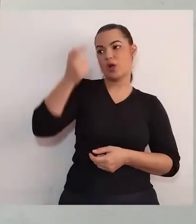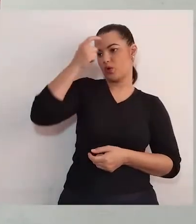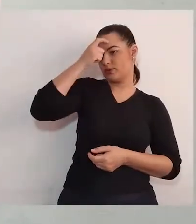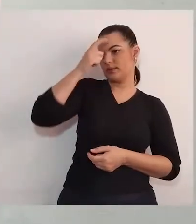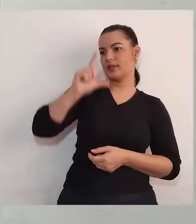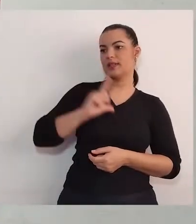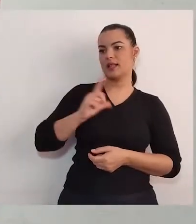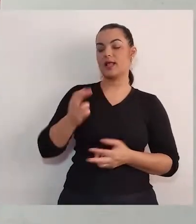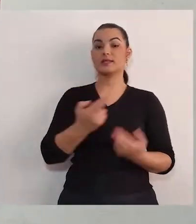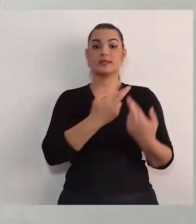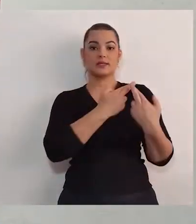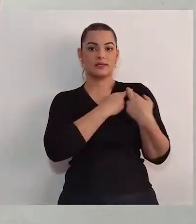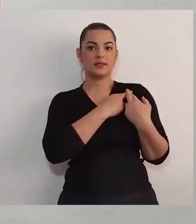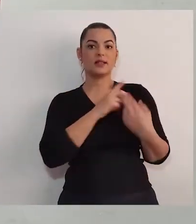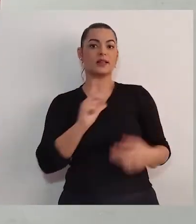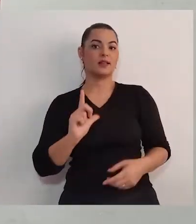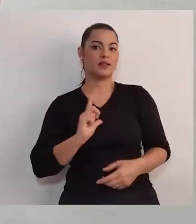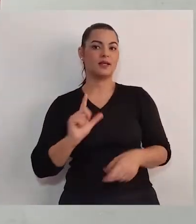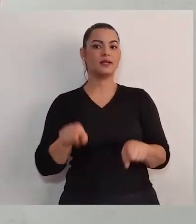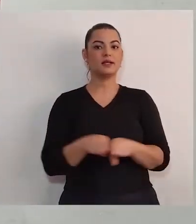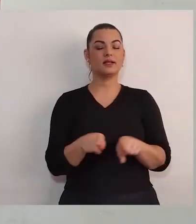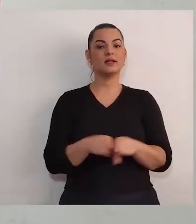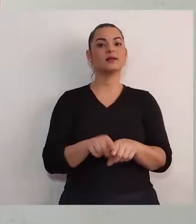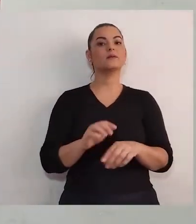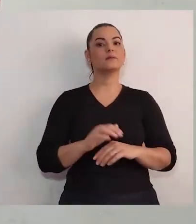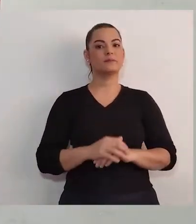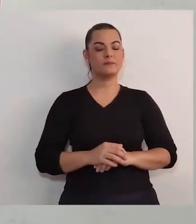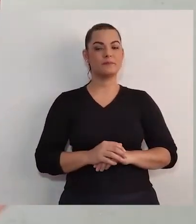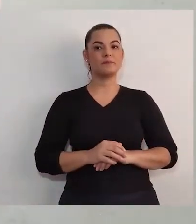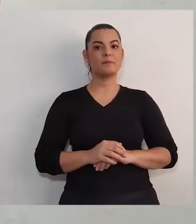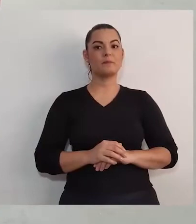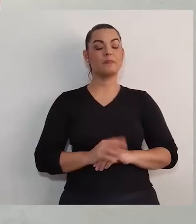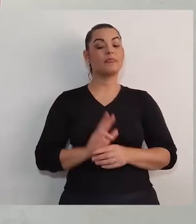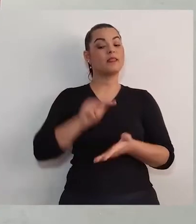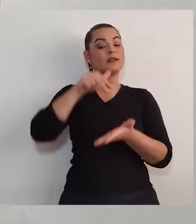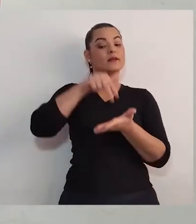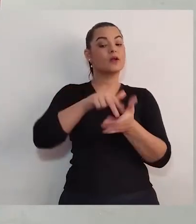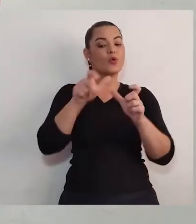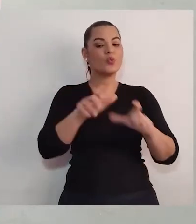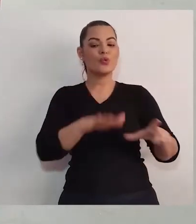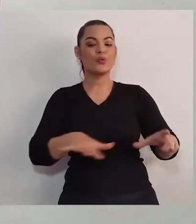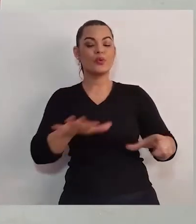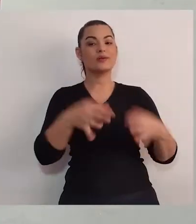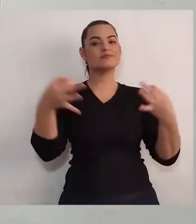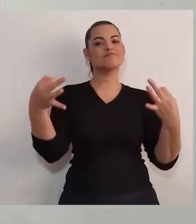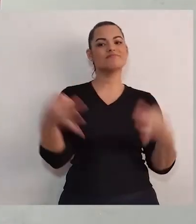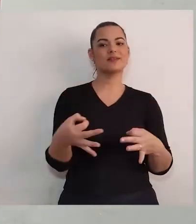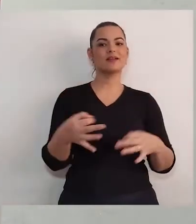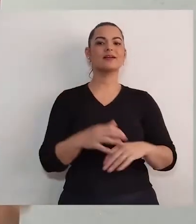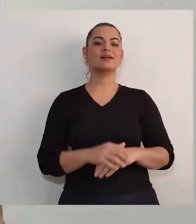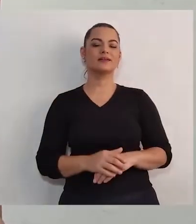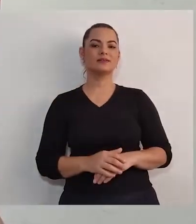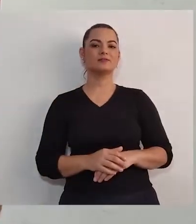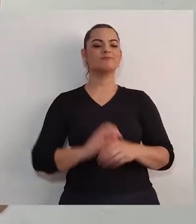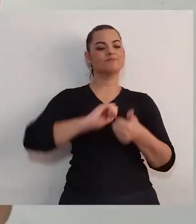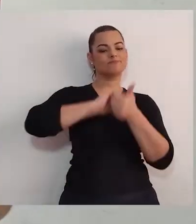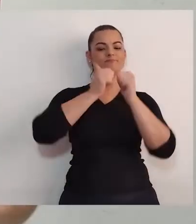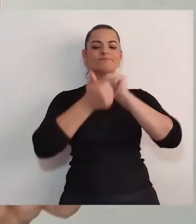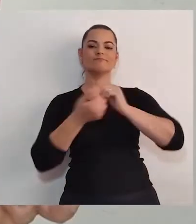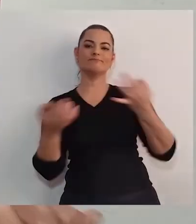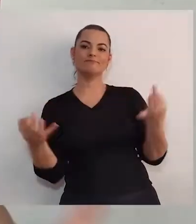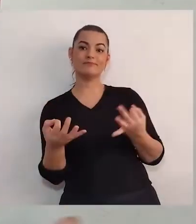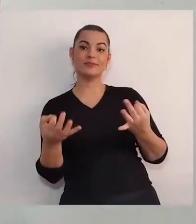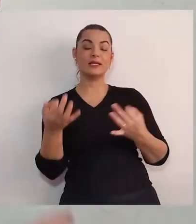um uso responsável, uma ocupação do espaço adequada, equilibrada, possibilitando que o ambiente